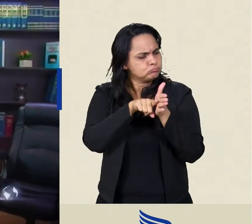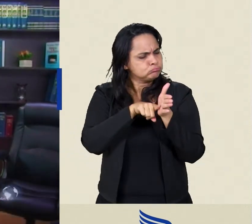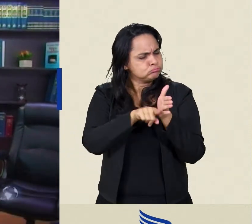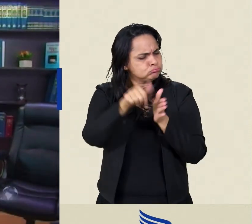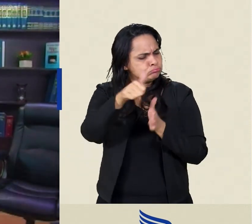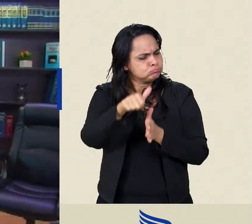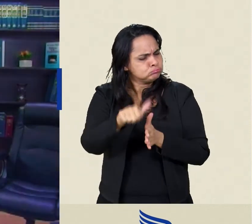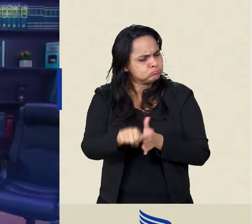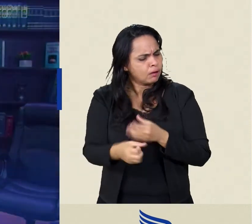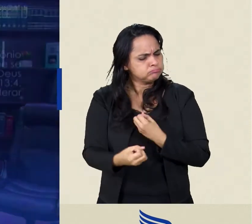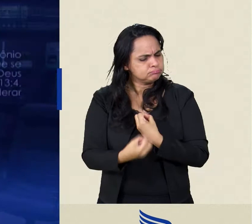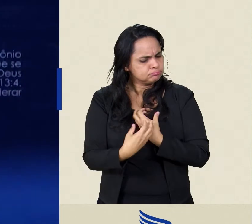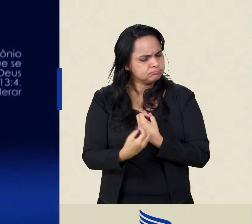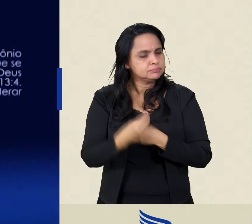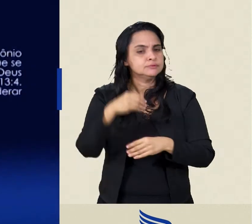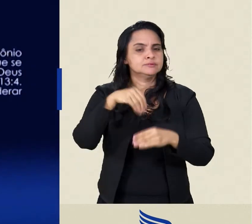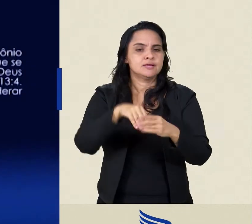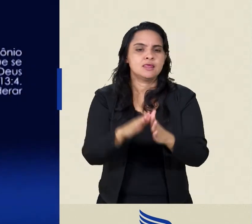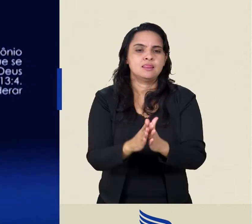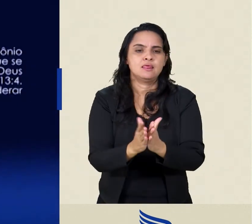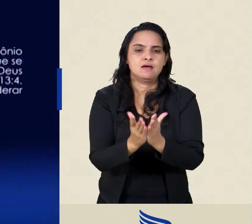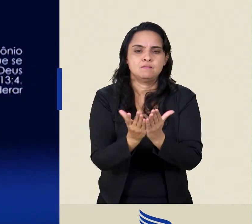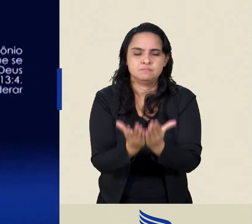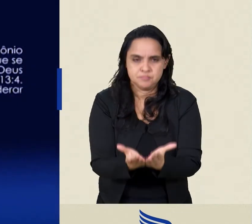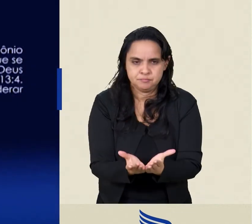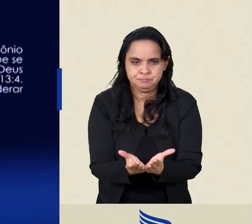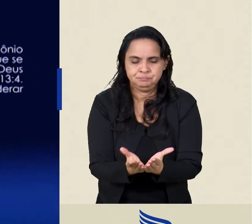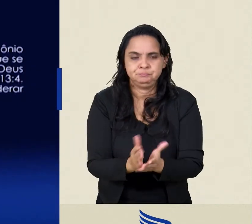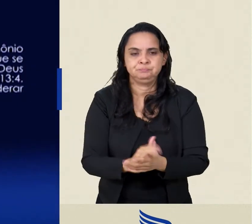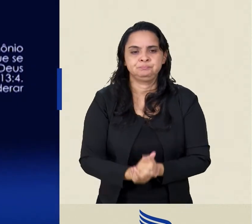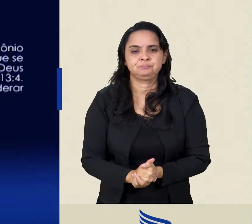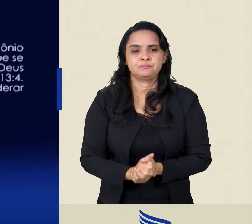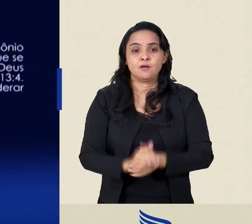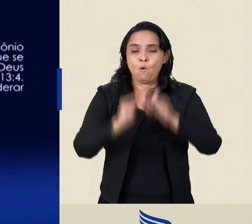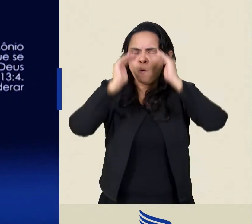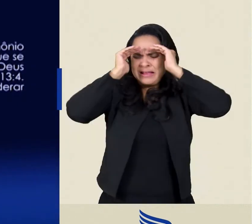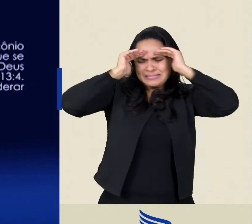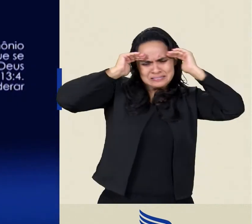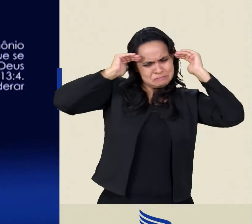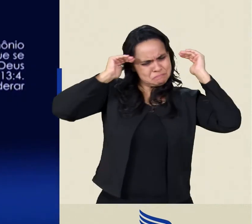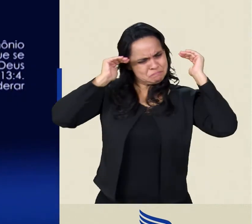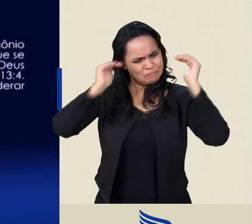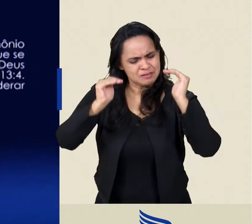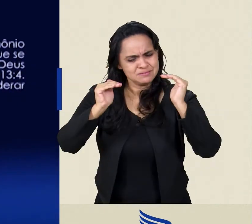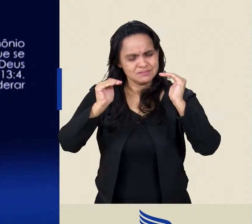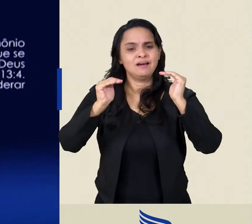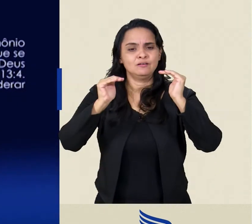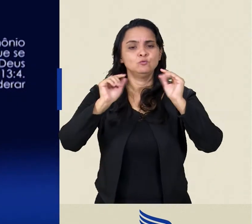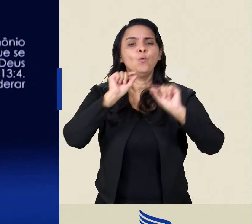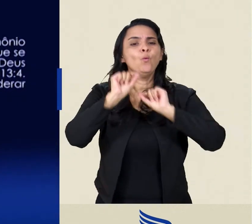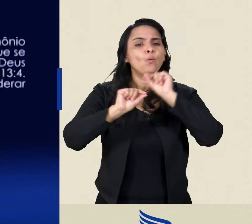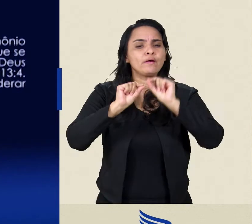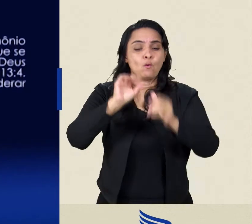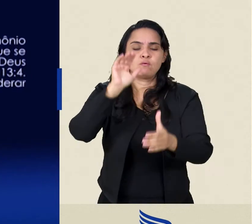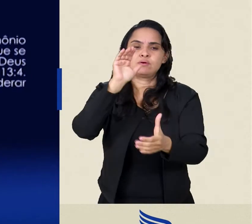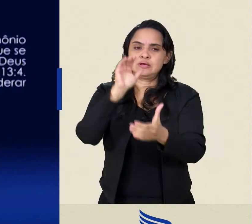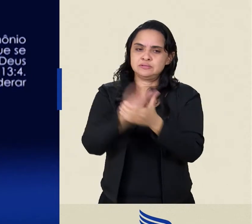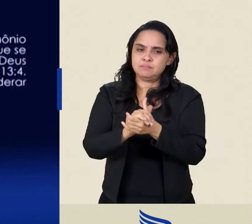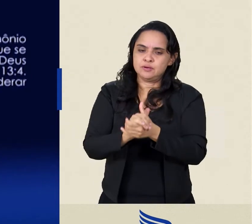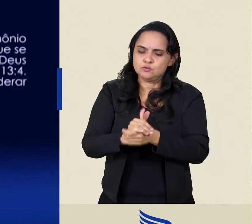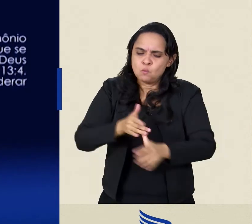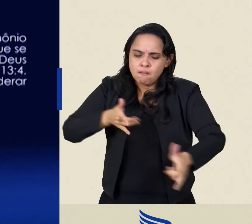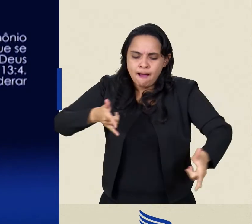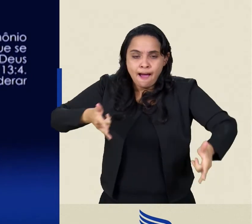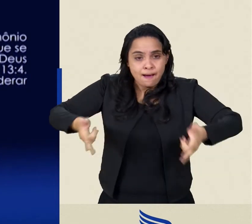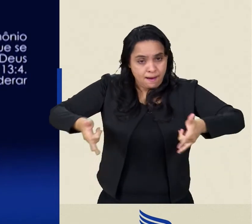na palavra de Deus. Venerado seja entre todos o matrimônio e o leito sem mácula. Porém, aos